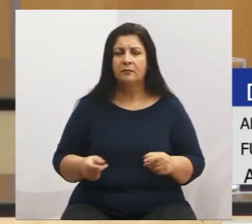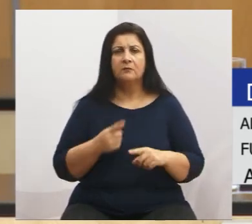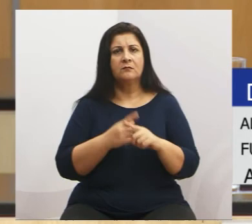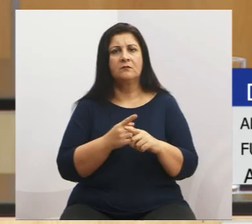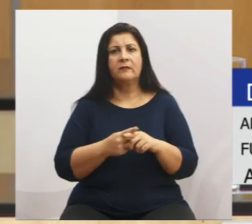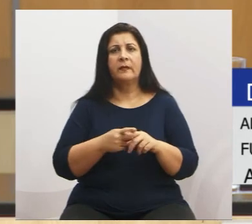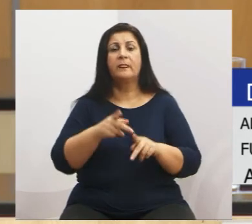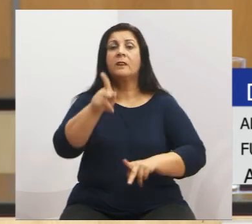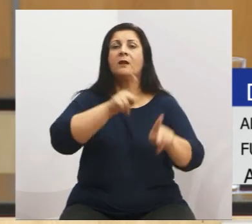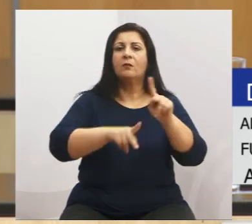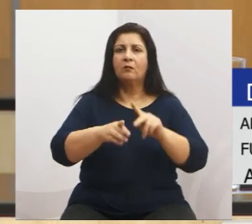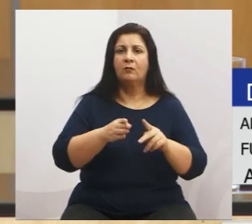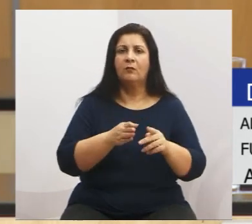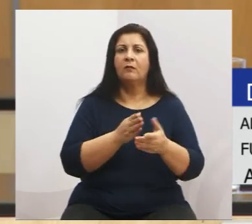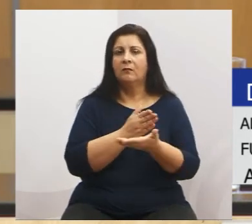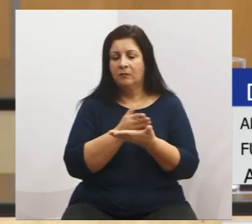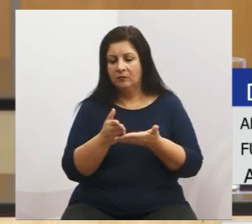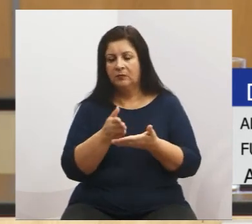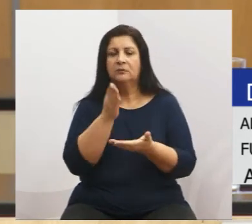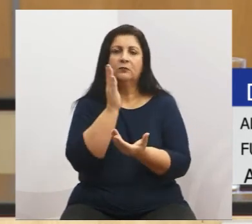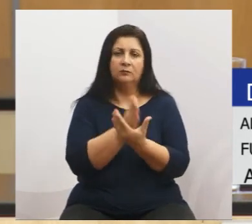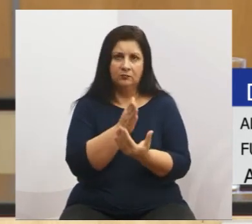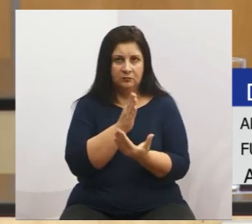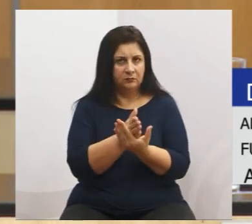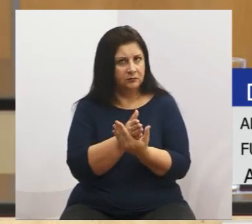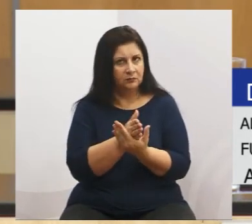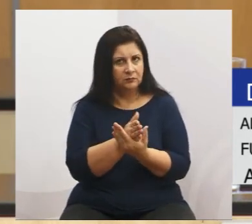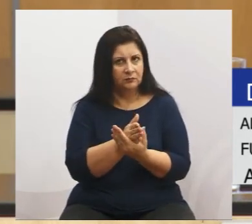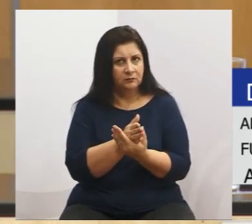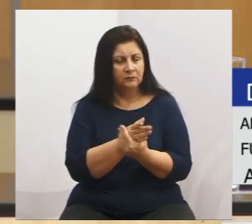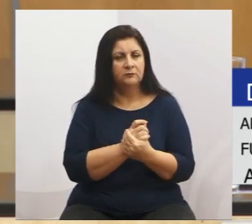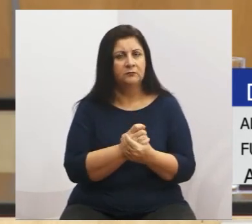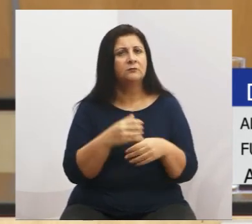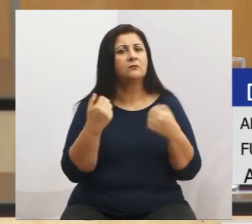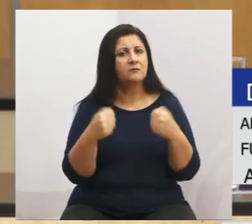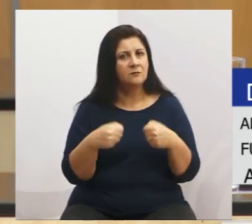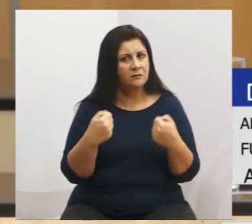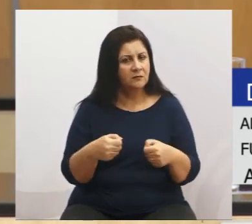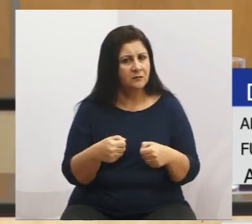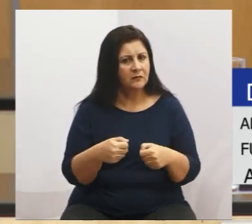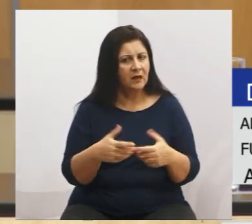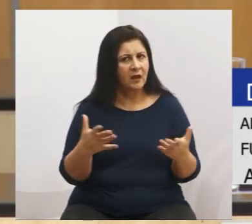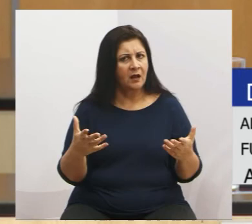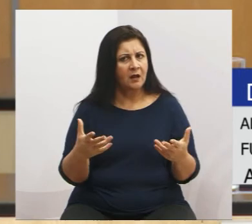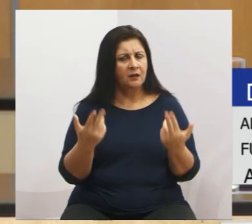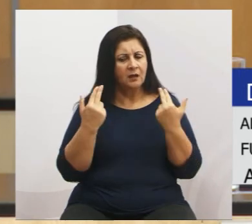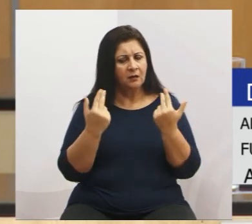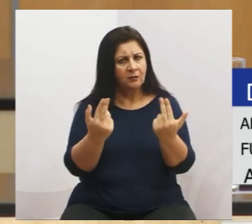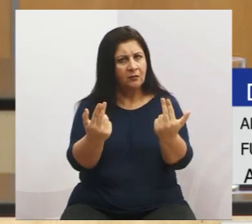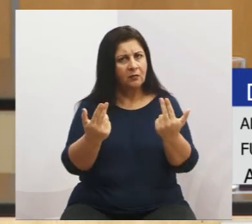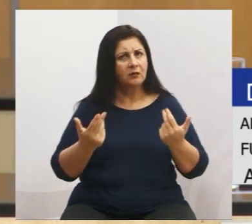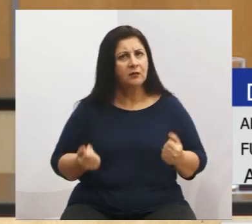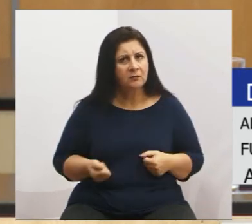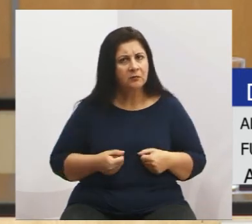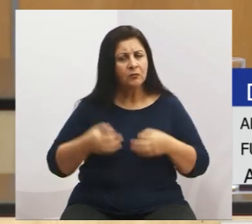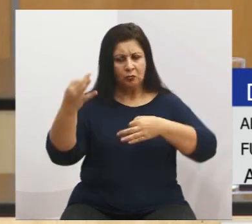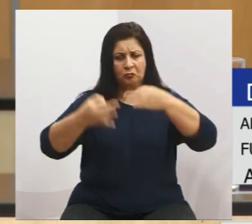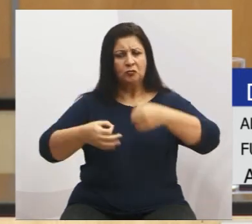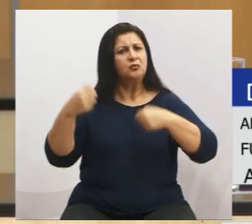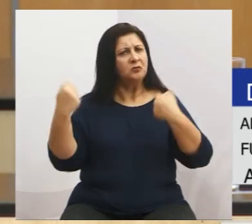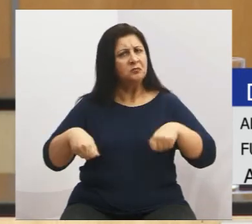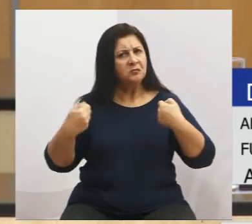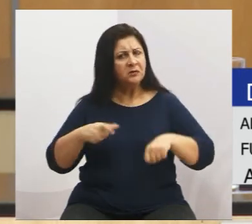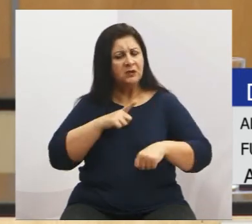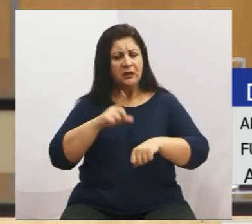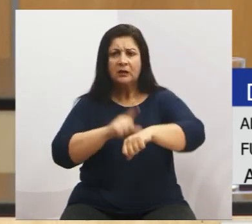com processo, quando a gente faz alguma denúncia, eu acho que tem que começar a cortar isso. Eu acho que o juiz tem que ter prazo para